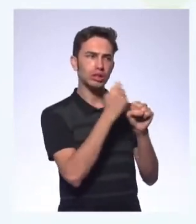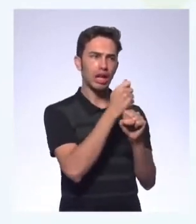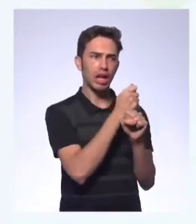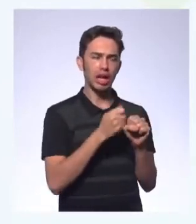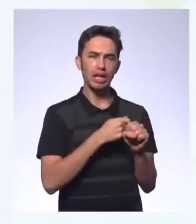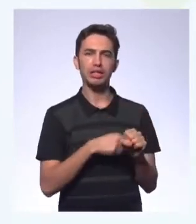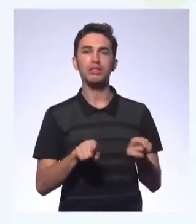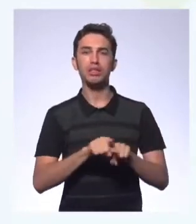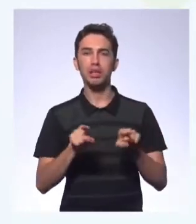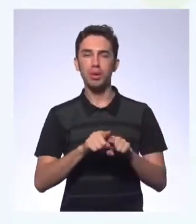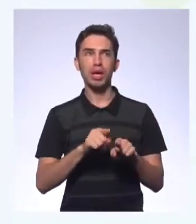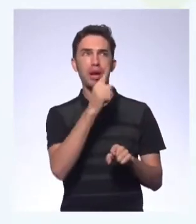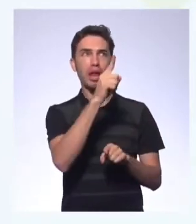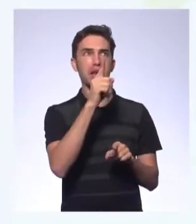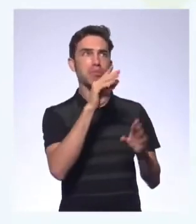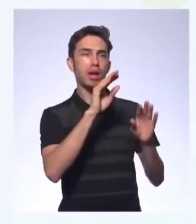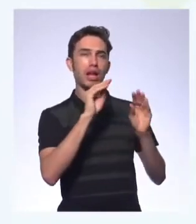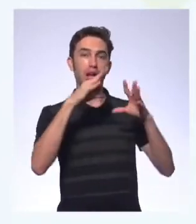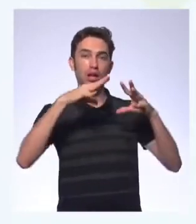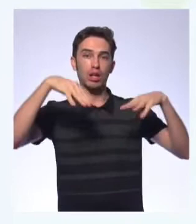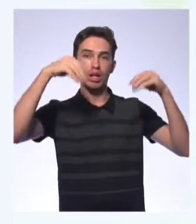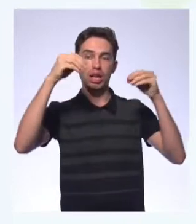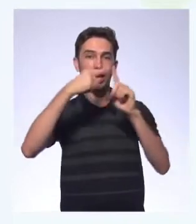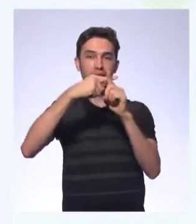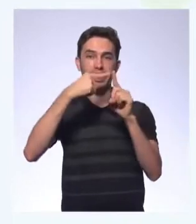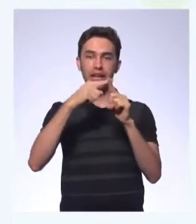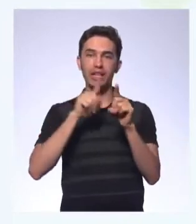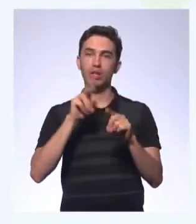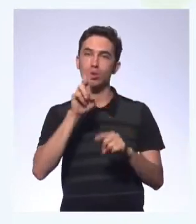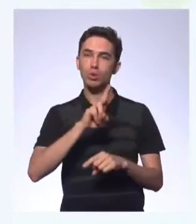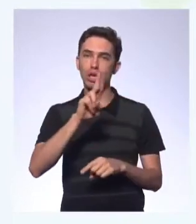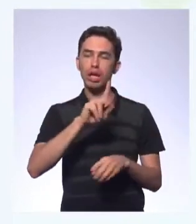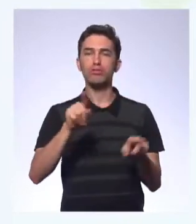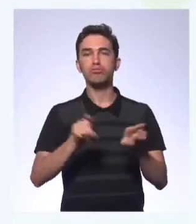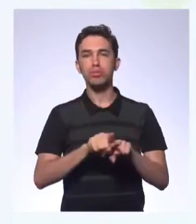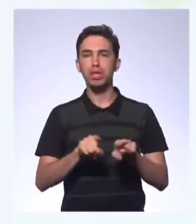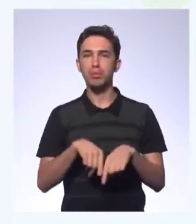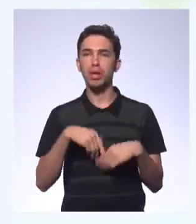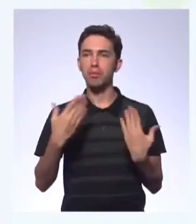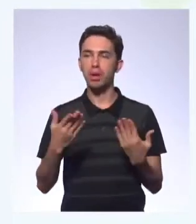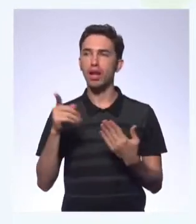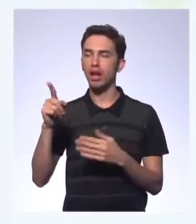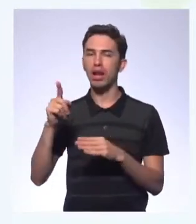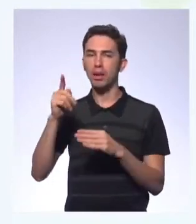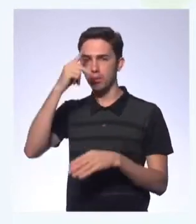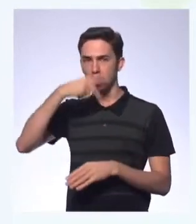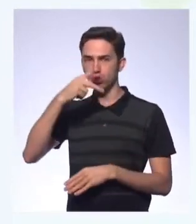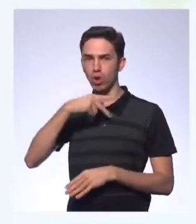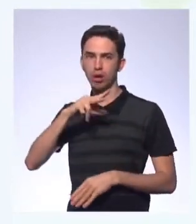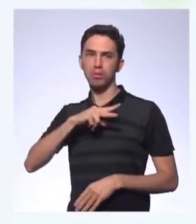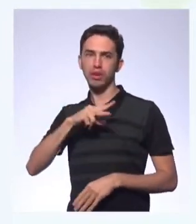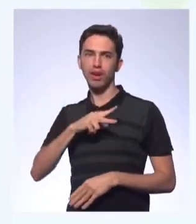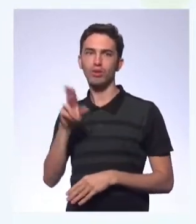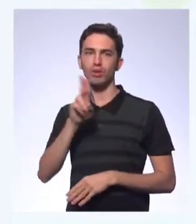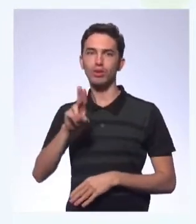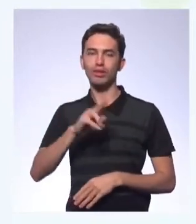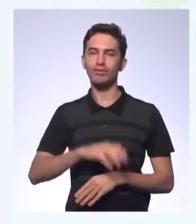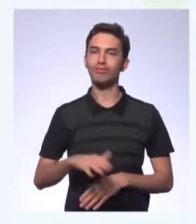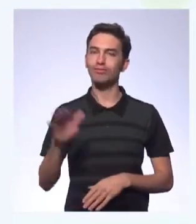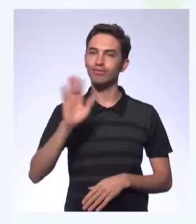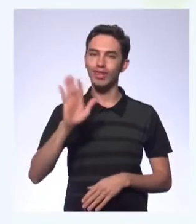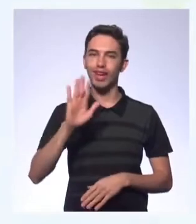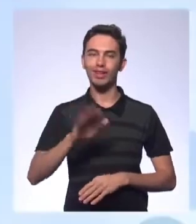de igrejas e conventos ou para culto privado. Então foi isso, gente. Tchau.